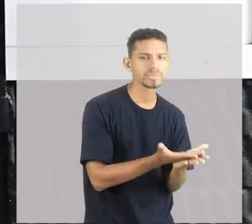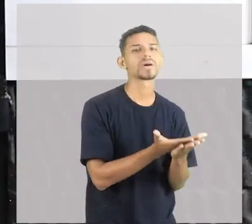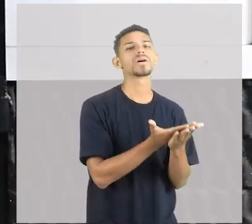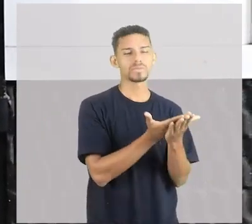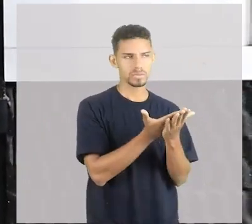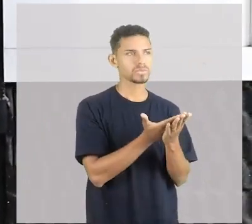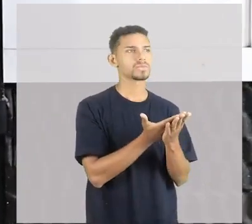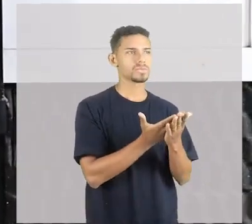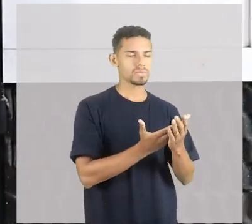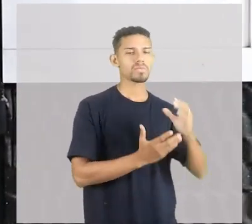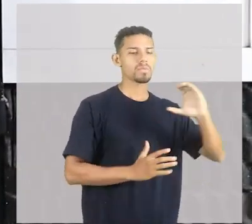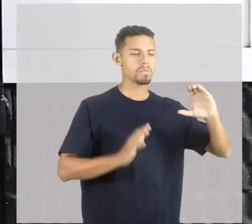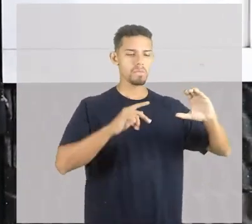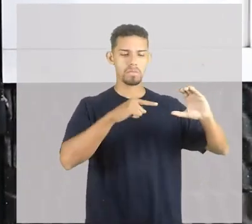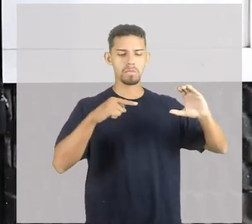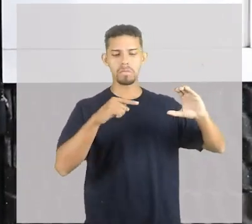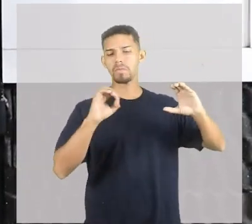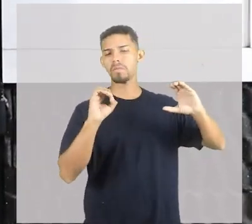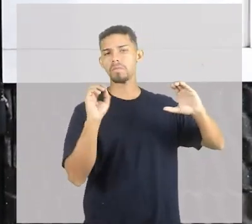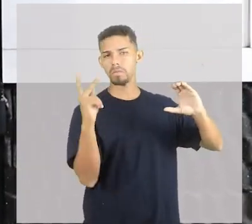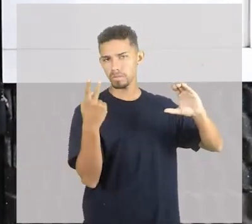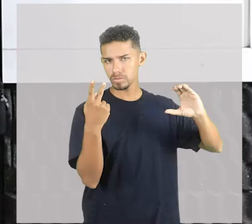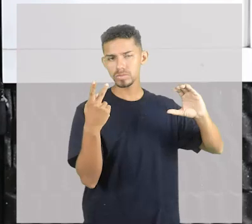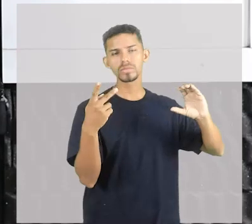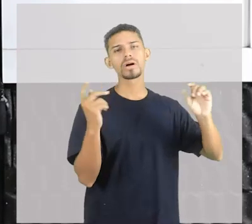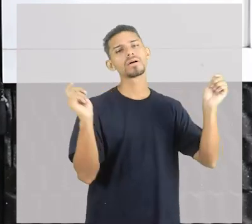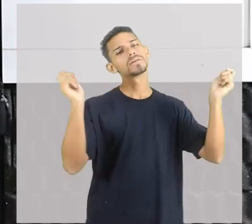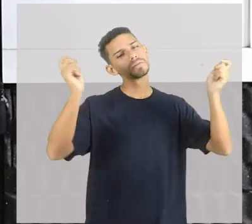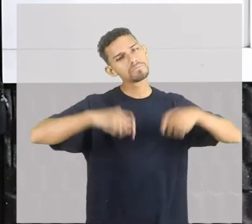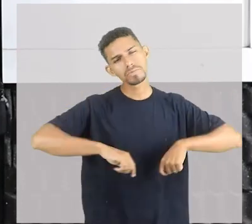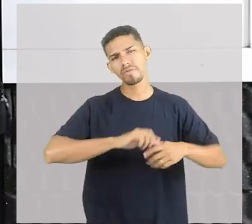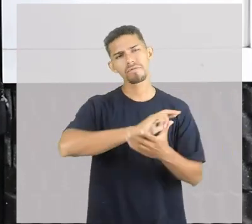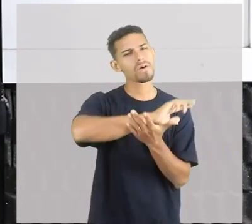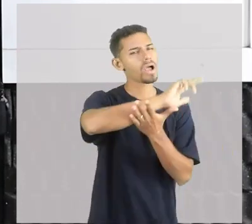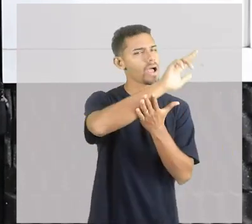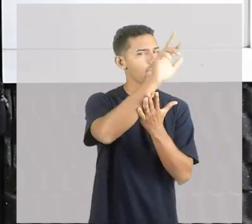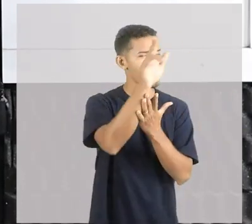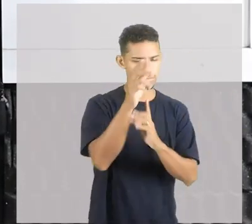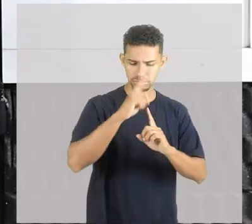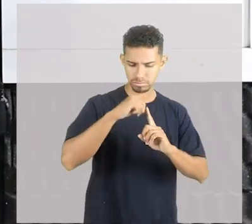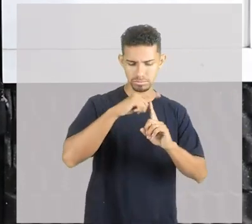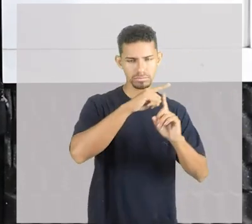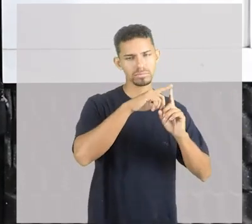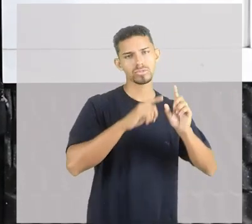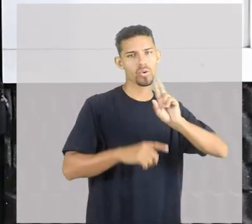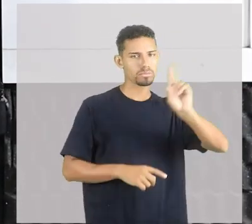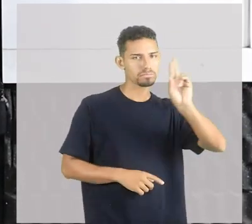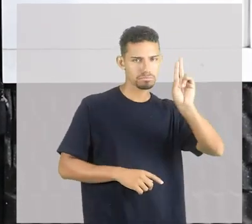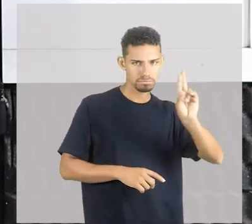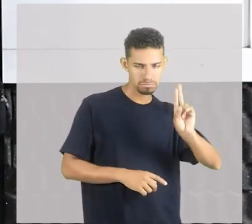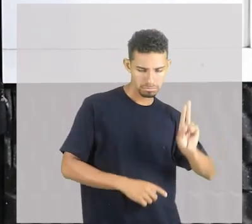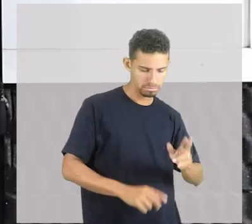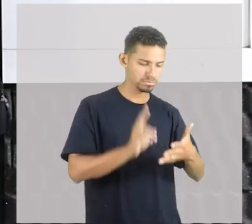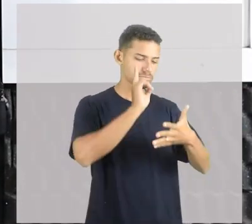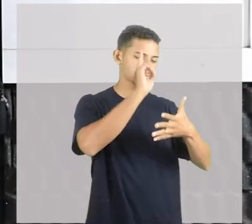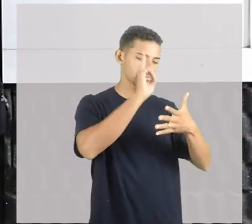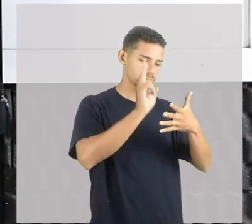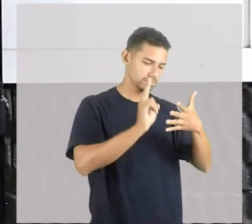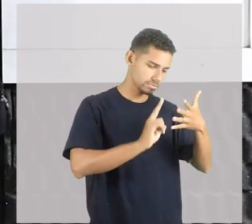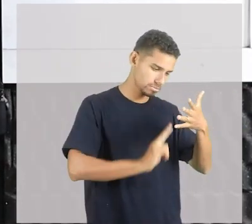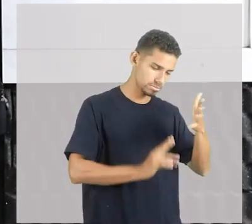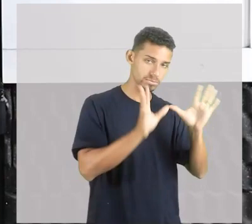do álcool, que tem, tem várias formas de você dar nome. Tem a